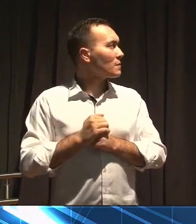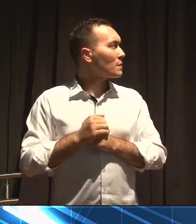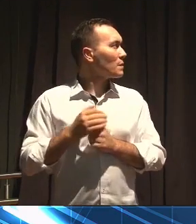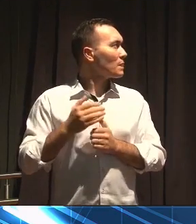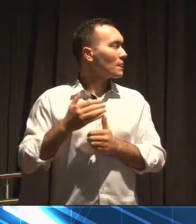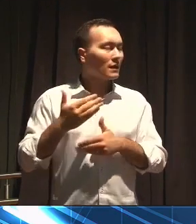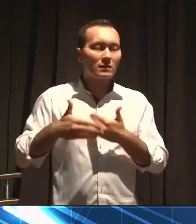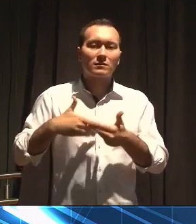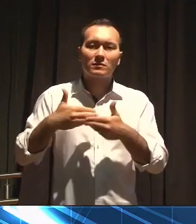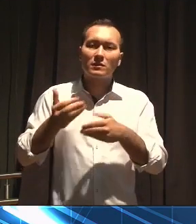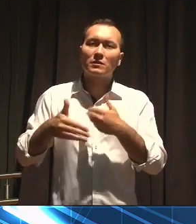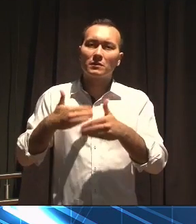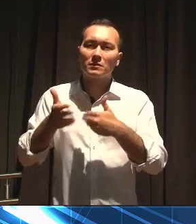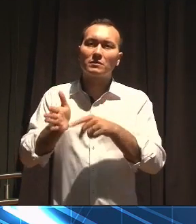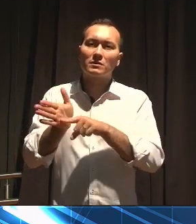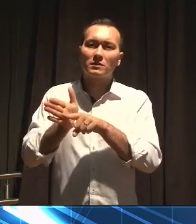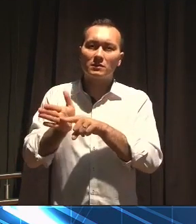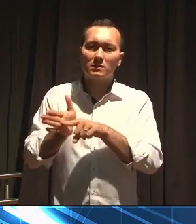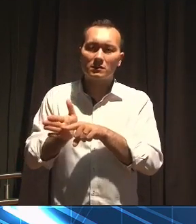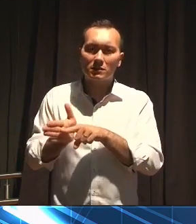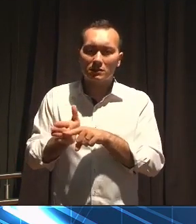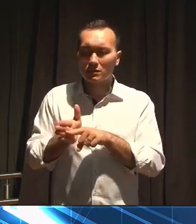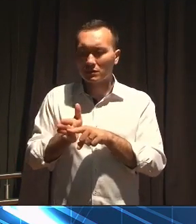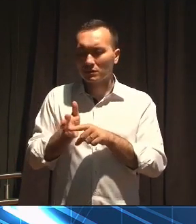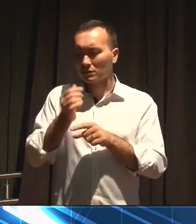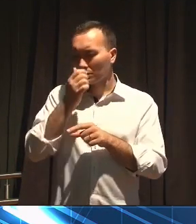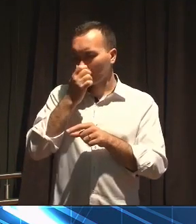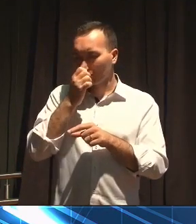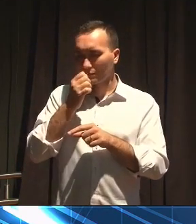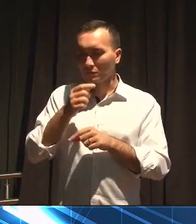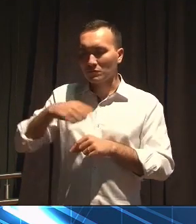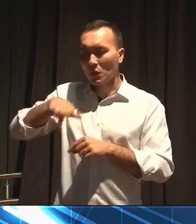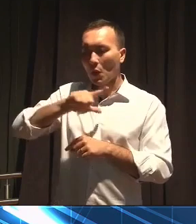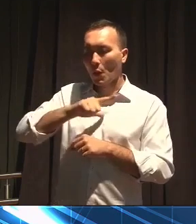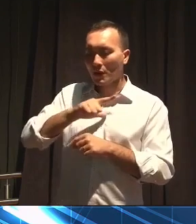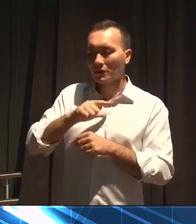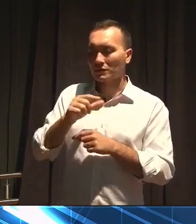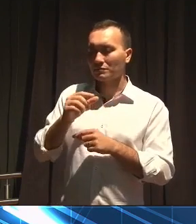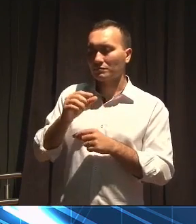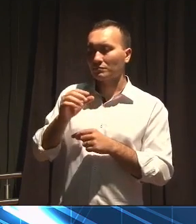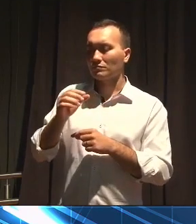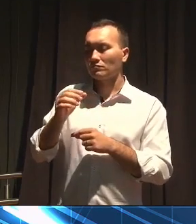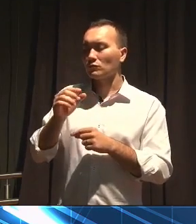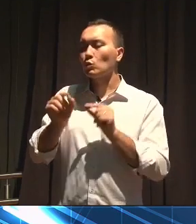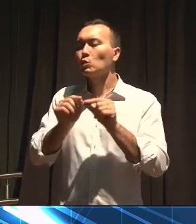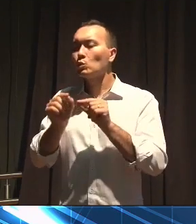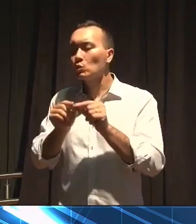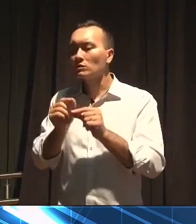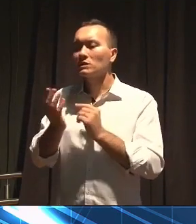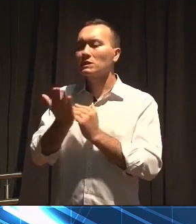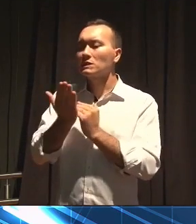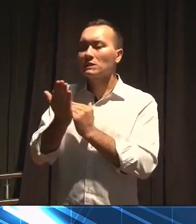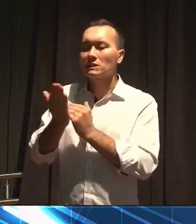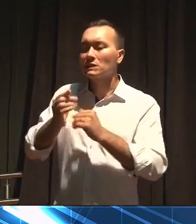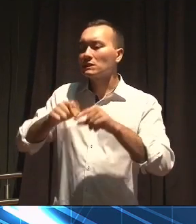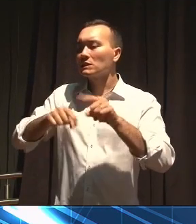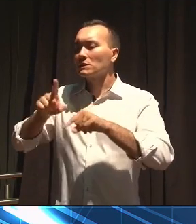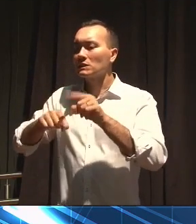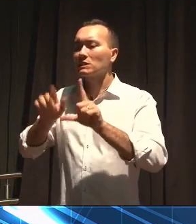de gastos, começar a entender o que que tinha, ou o que que nós tínhamos na nossa conta, o que que nós estávamos usando, e também entender um